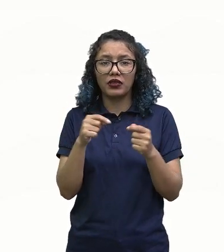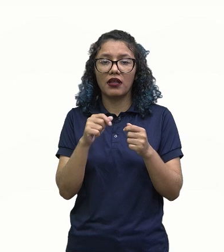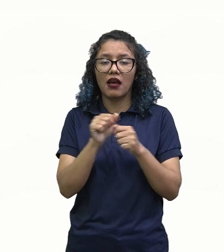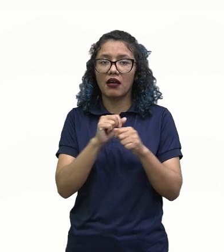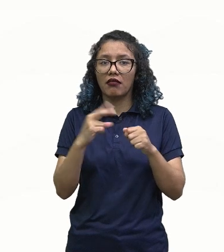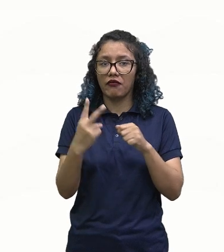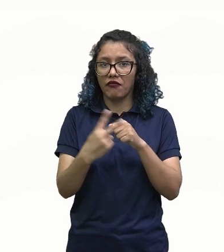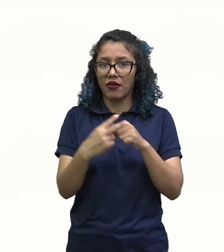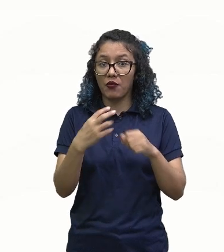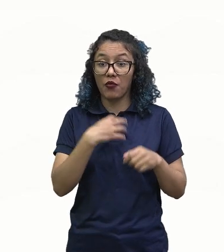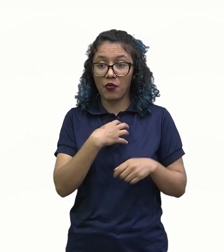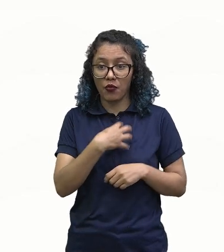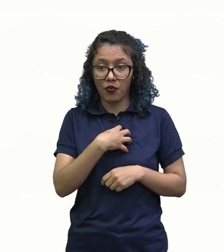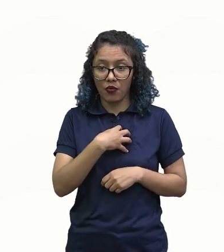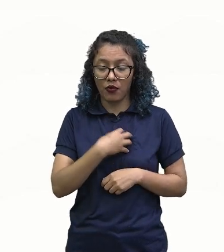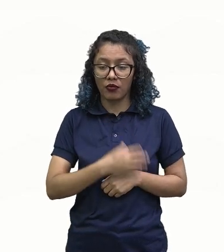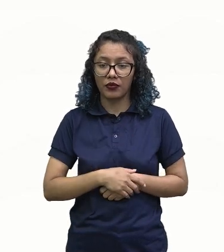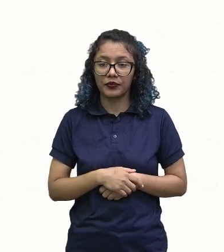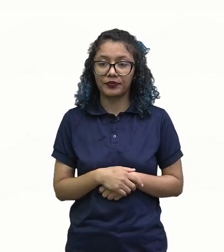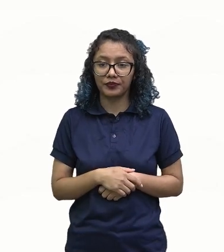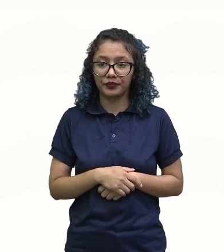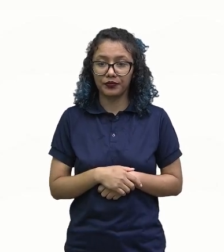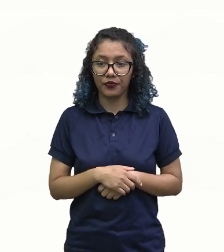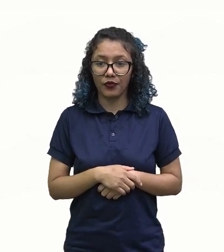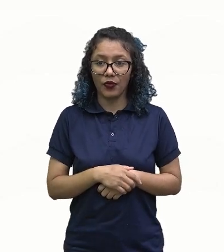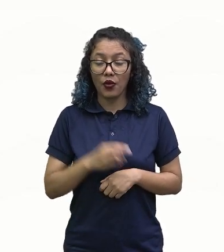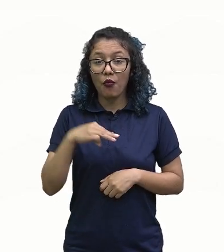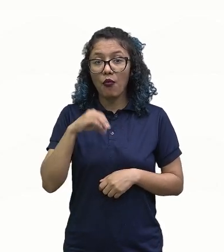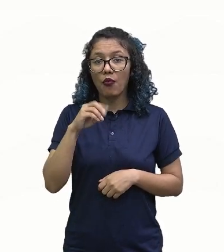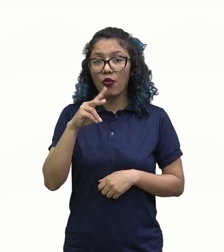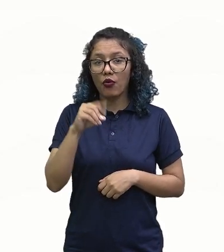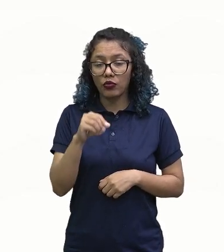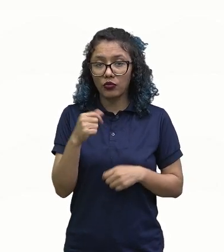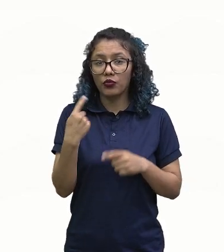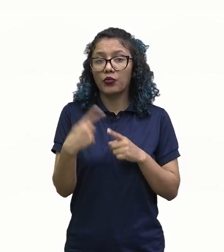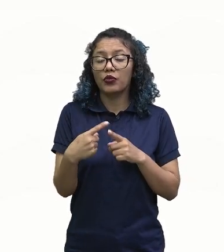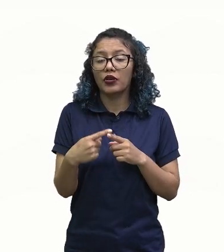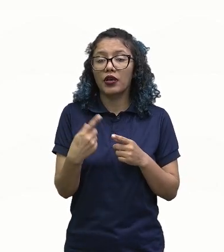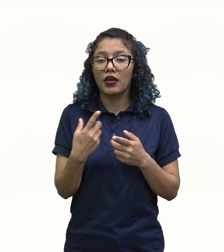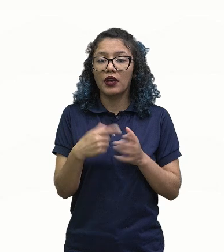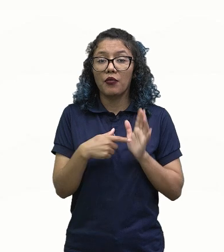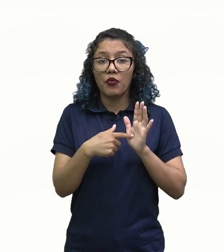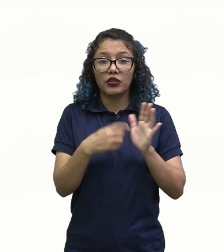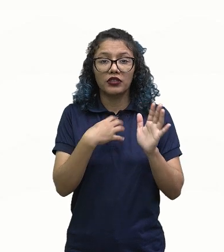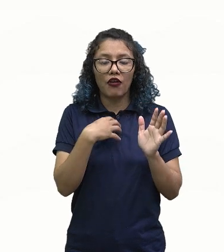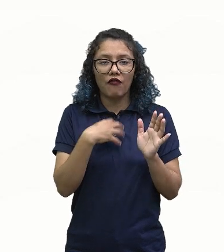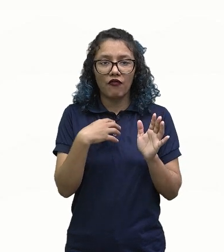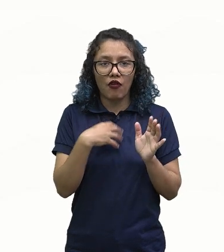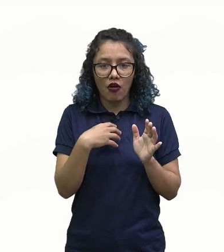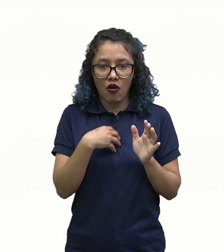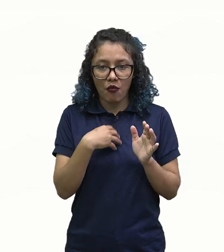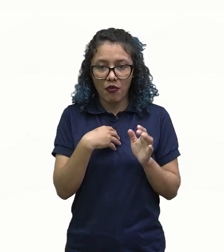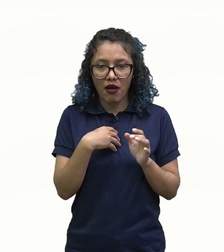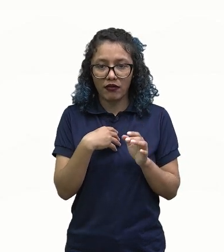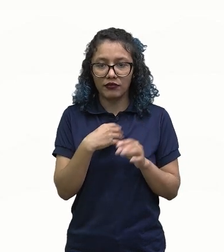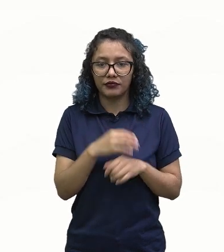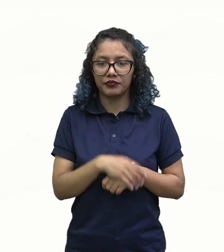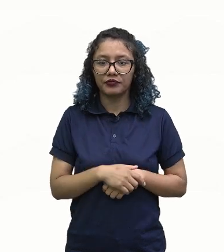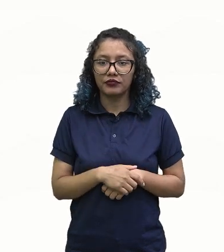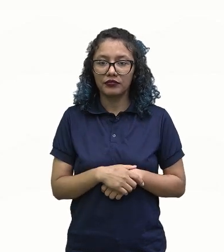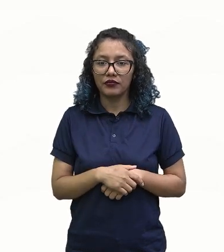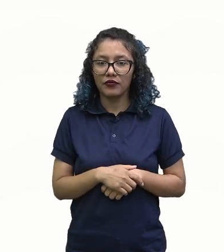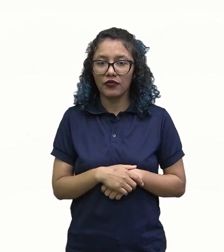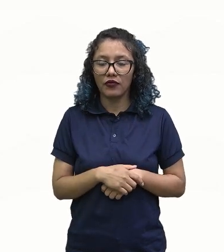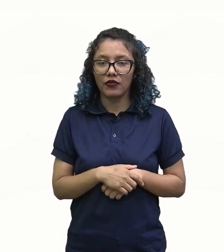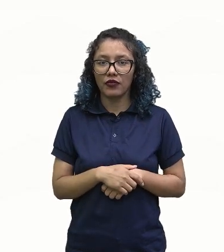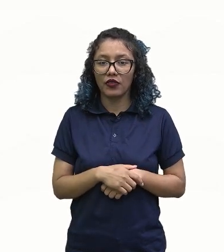modo. Ele é um advérbio de modo porque indica o modo, a maneira como esse algo